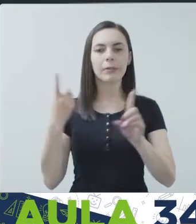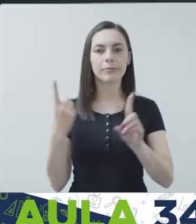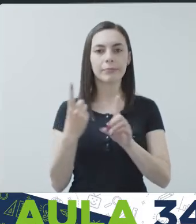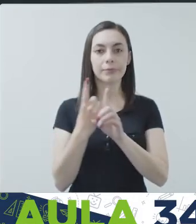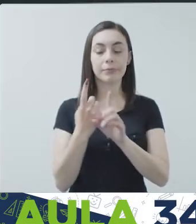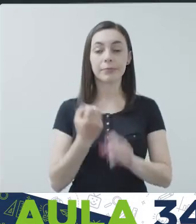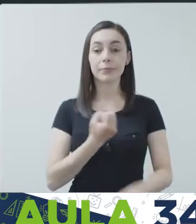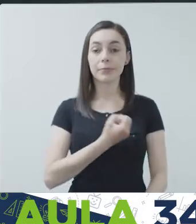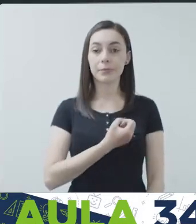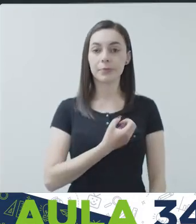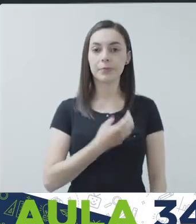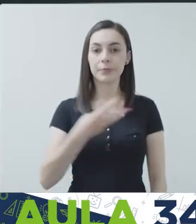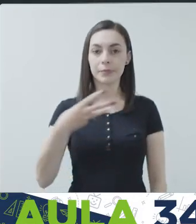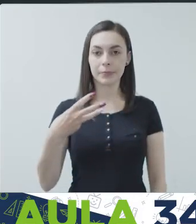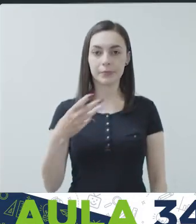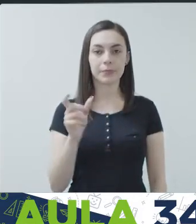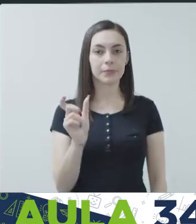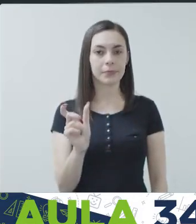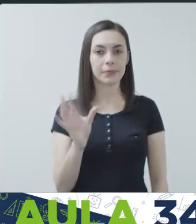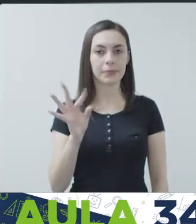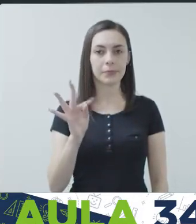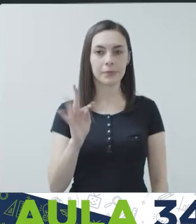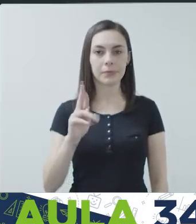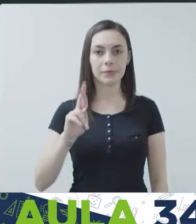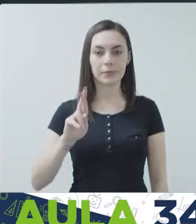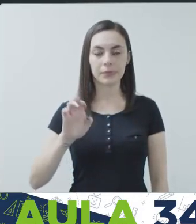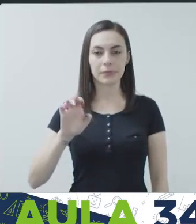número 3.